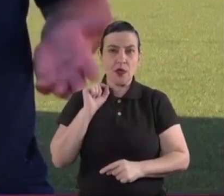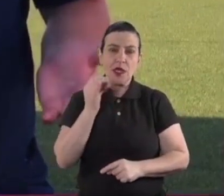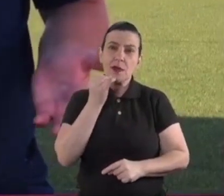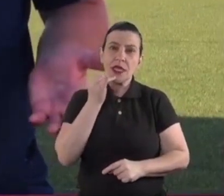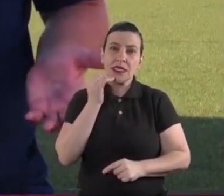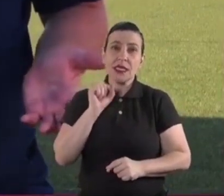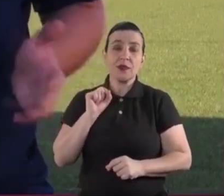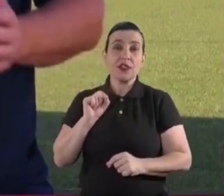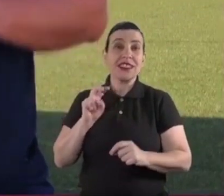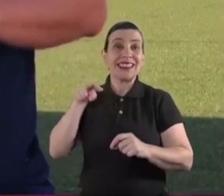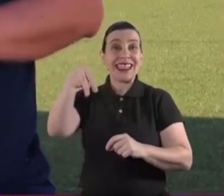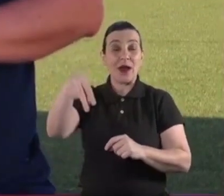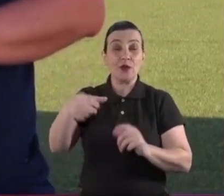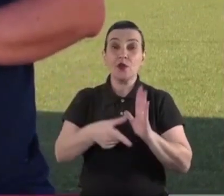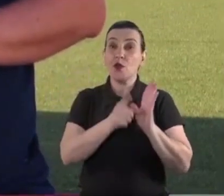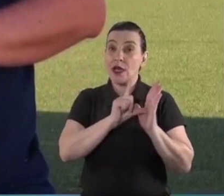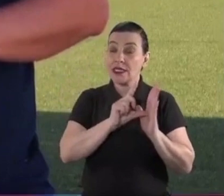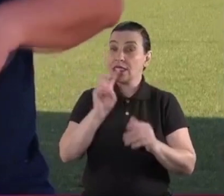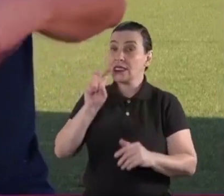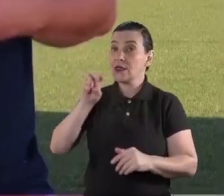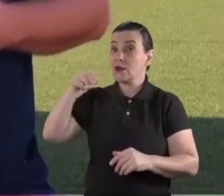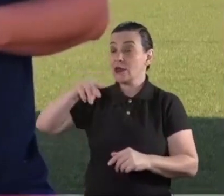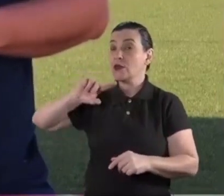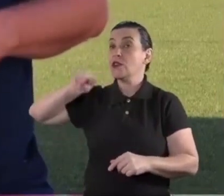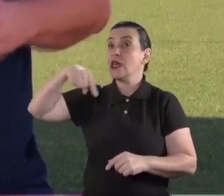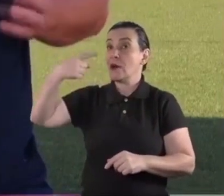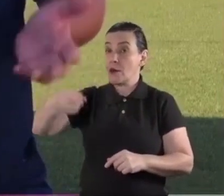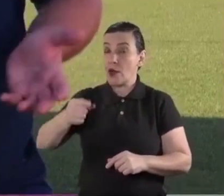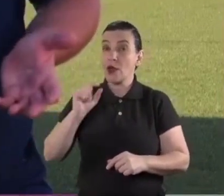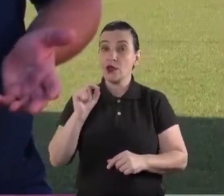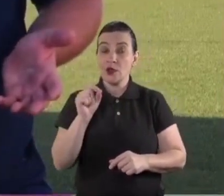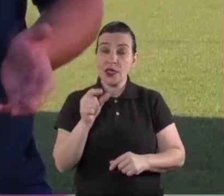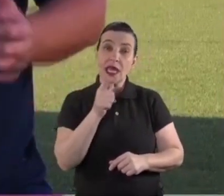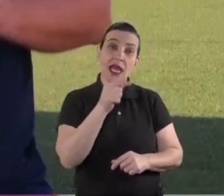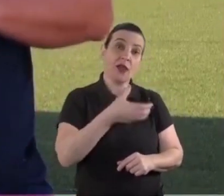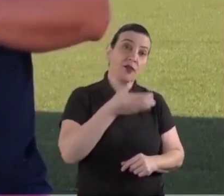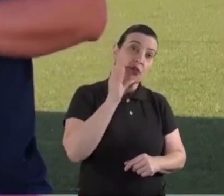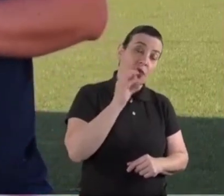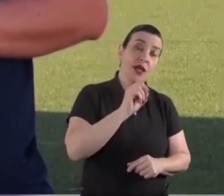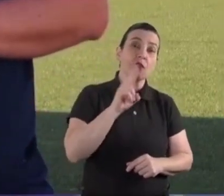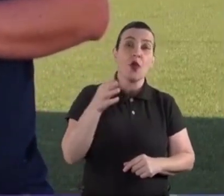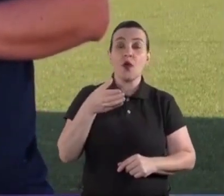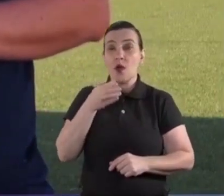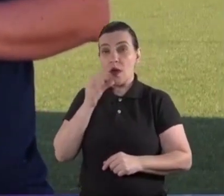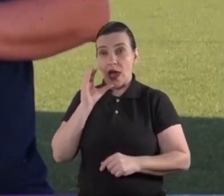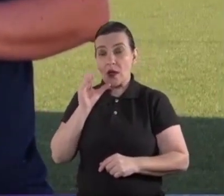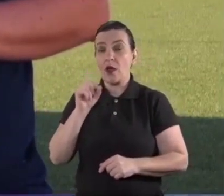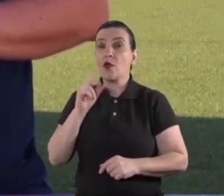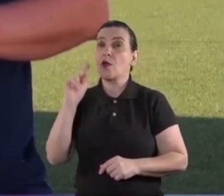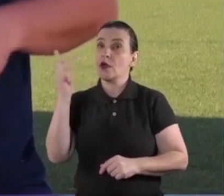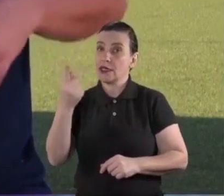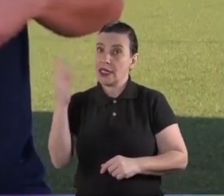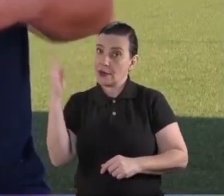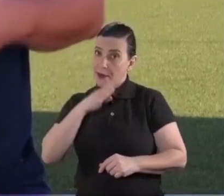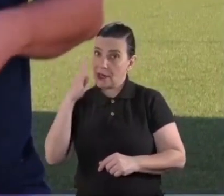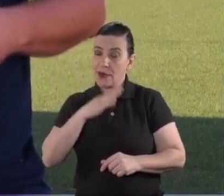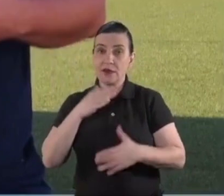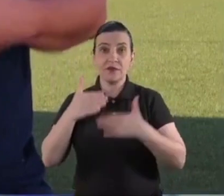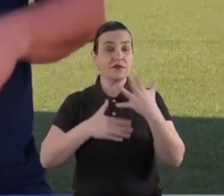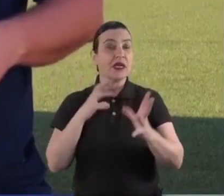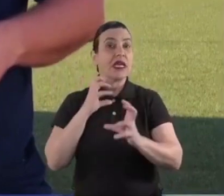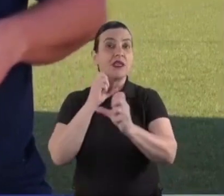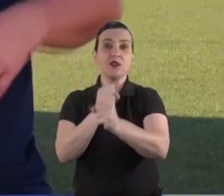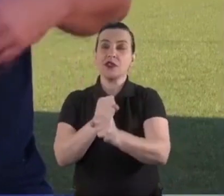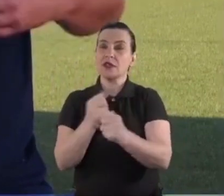salto antes e 5 minutos após terem tomado ou um copo d'água com hortelã-pimenta. E os resultados